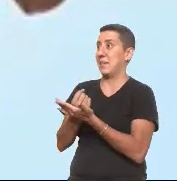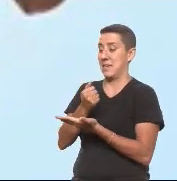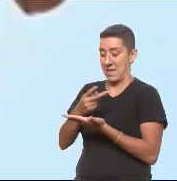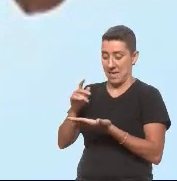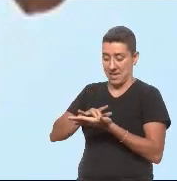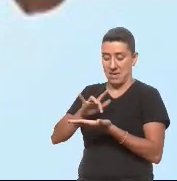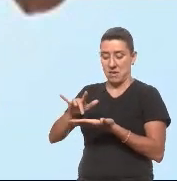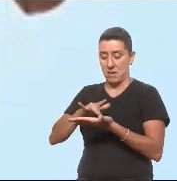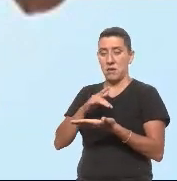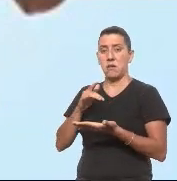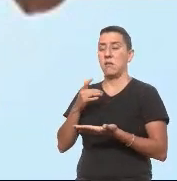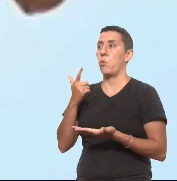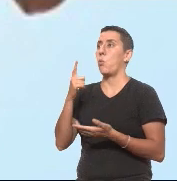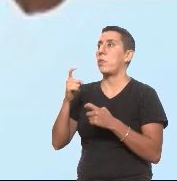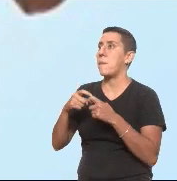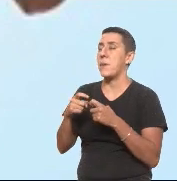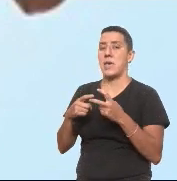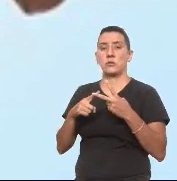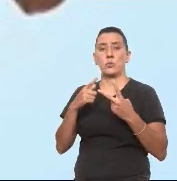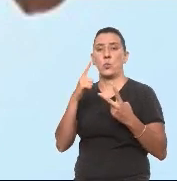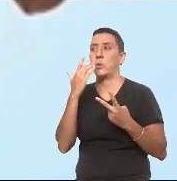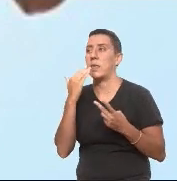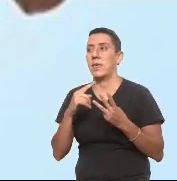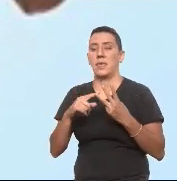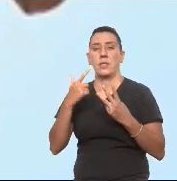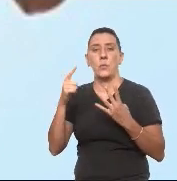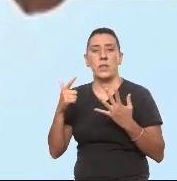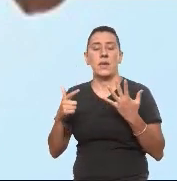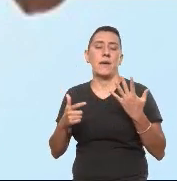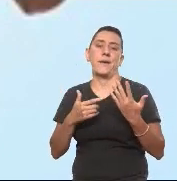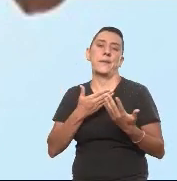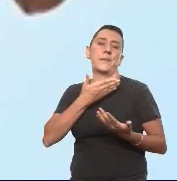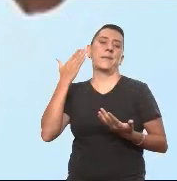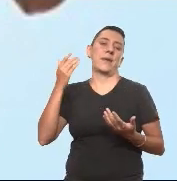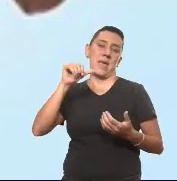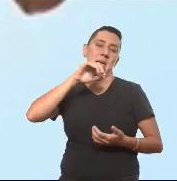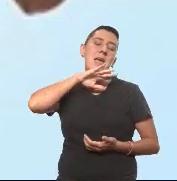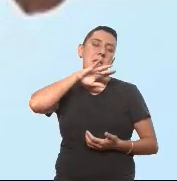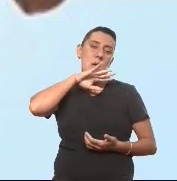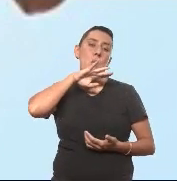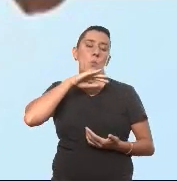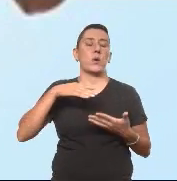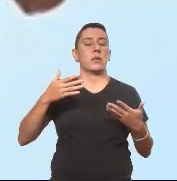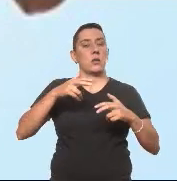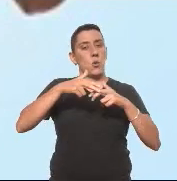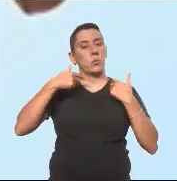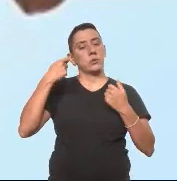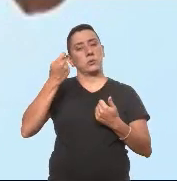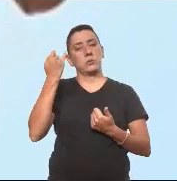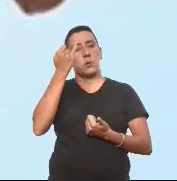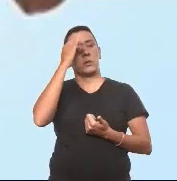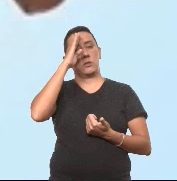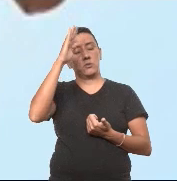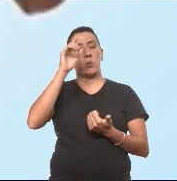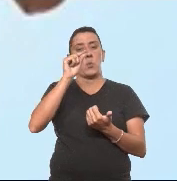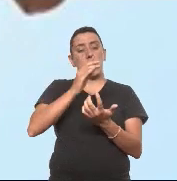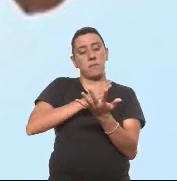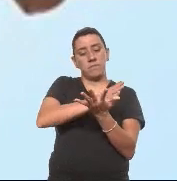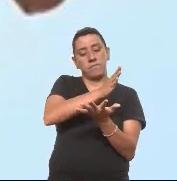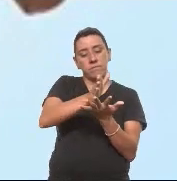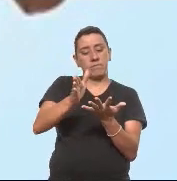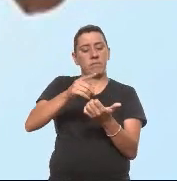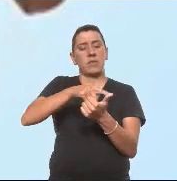população Então esse é um são os pontos que levam a gente a trabalhar em todas as verticais saúde educação